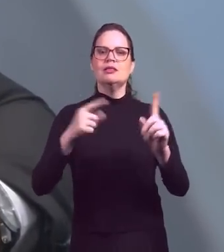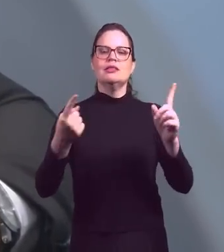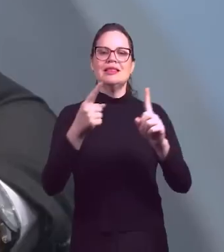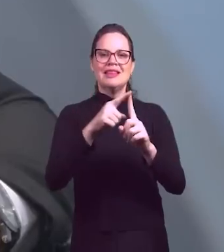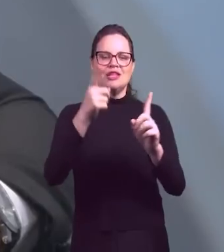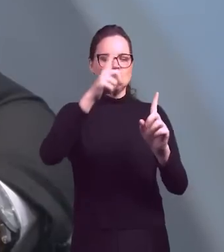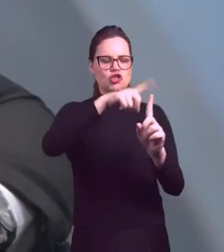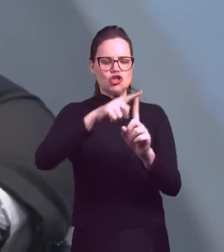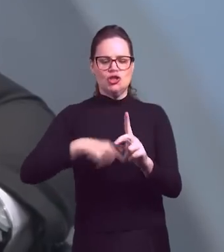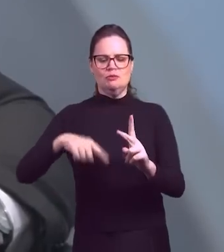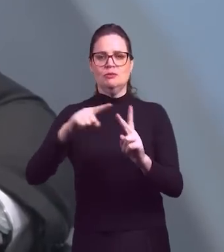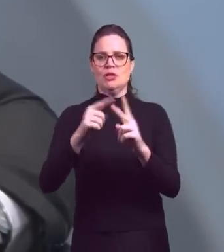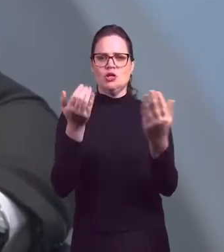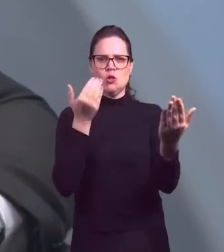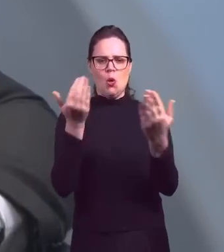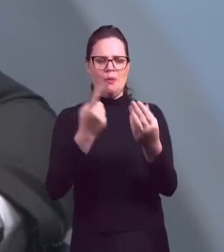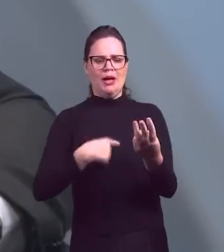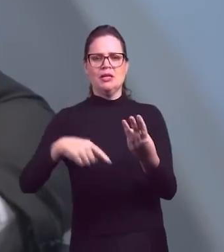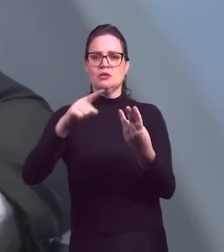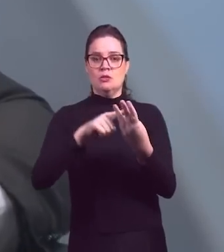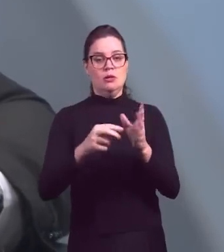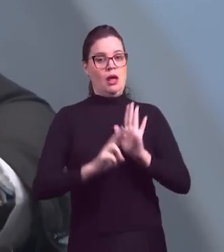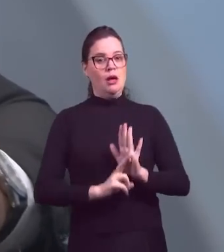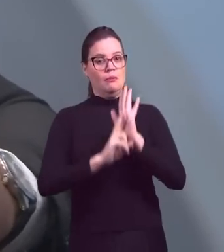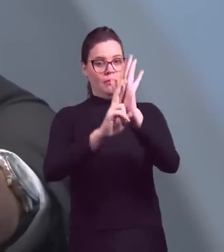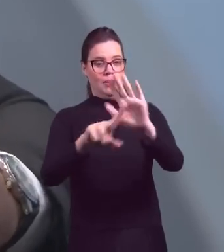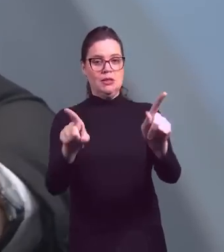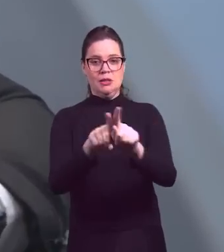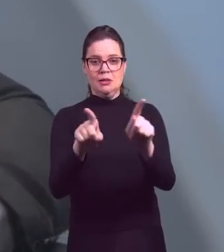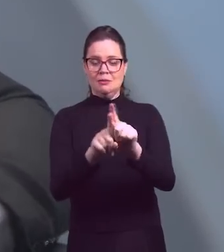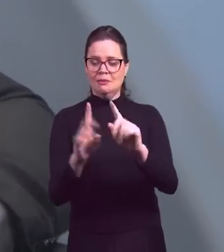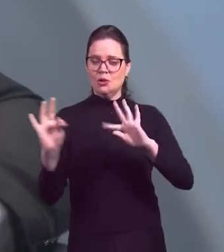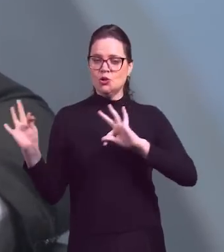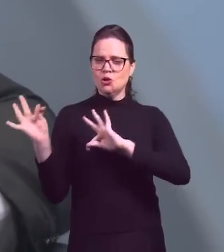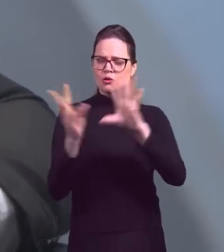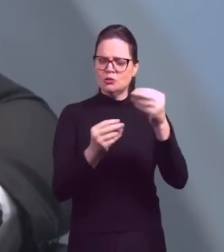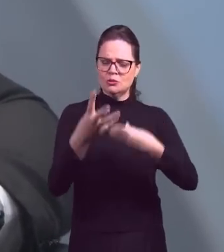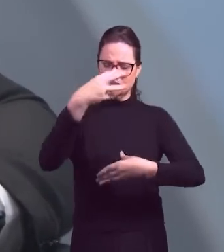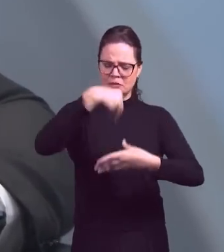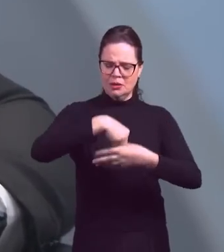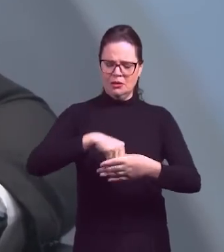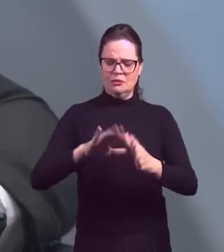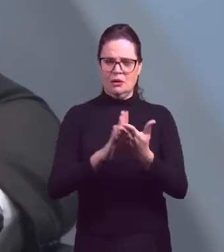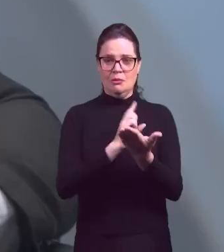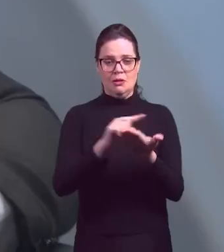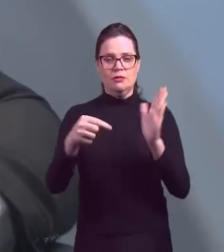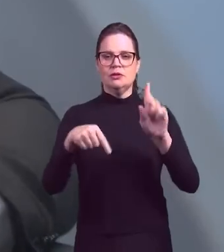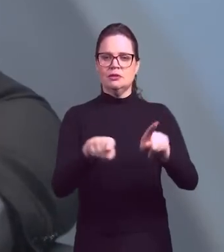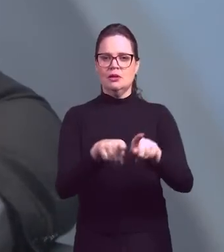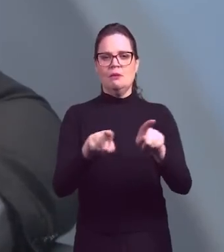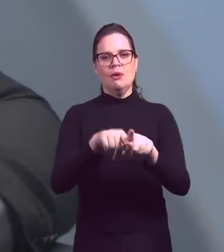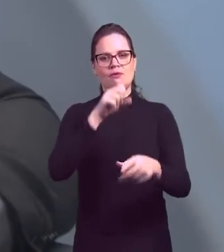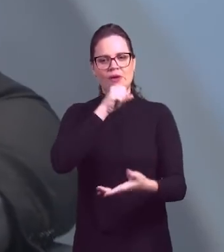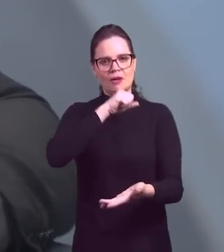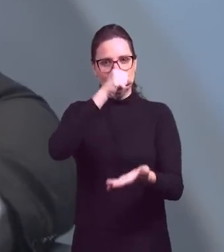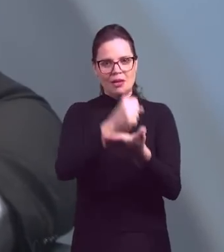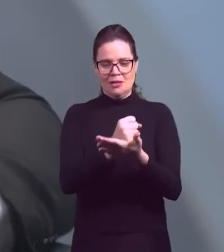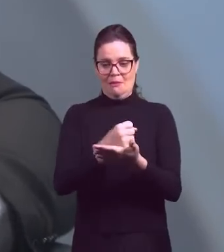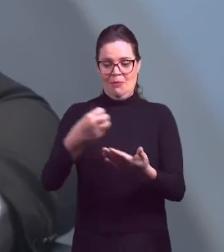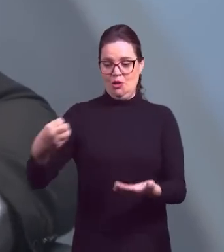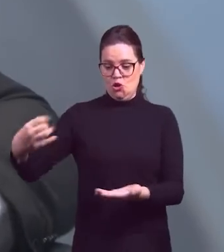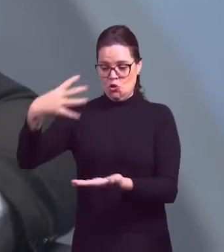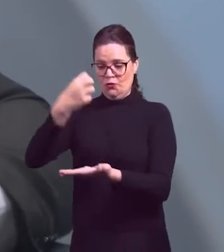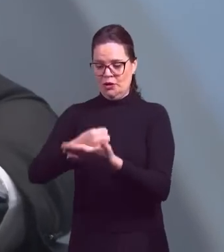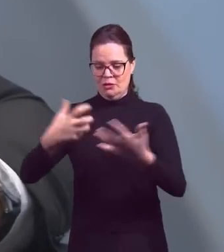alegoria Exatamente. e os símbolos em Exatamente. toda a palavra, em todo o Velho Testamento, se